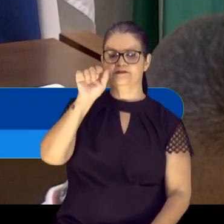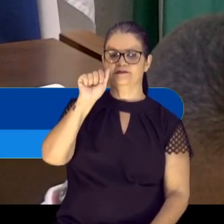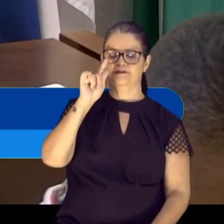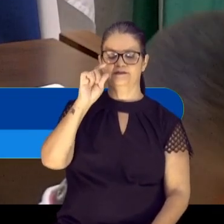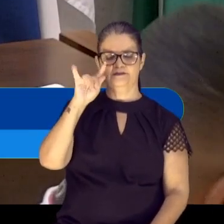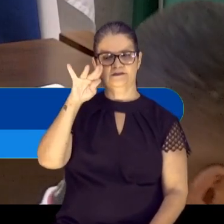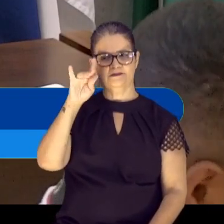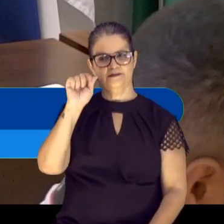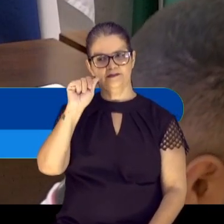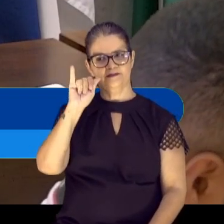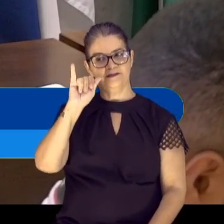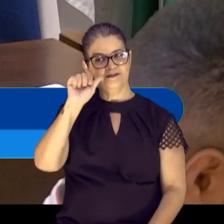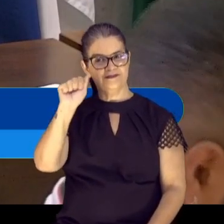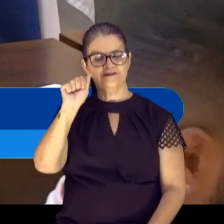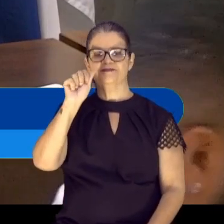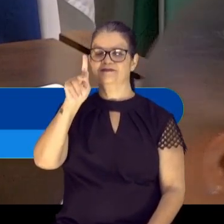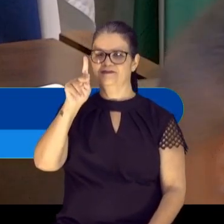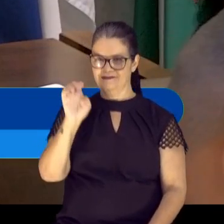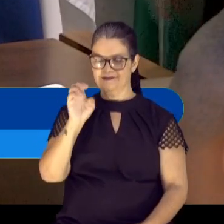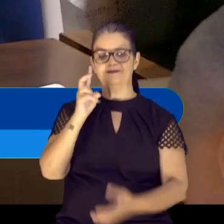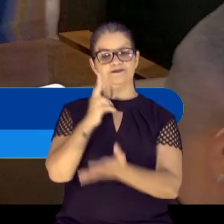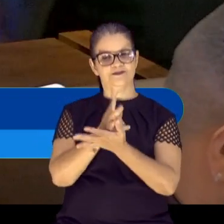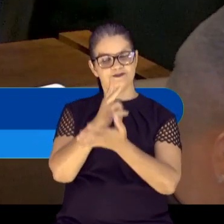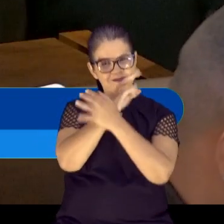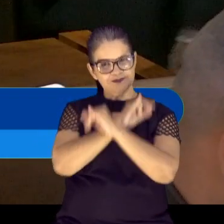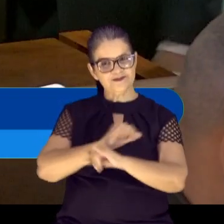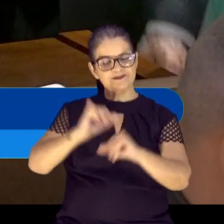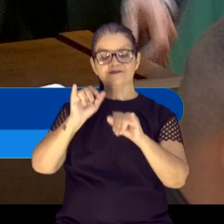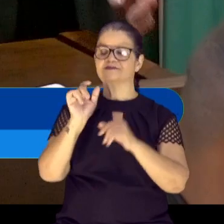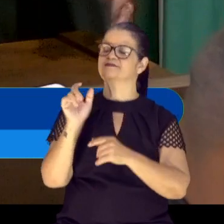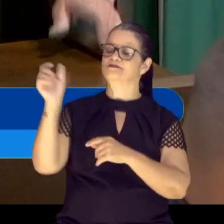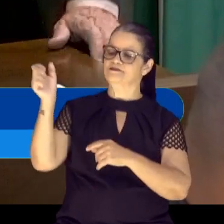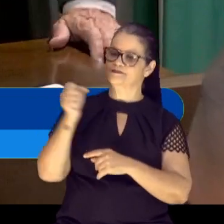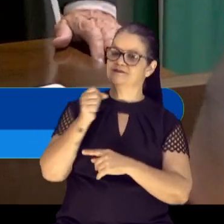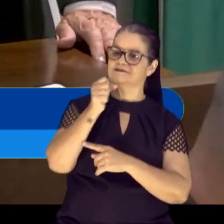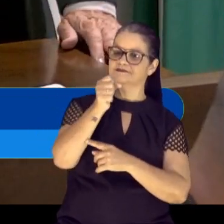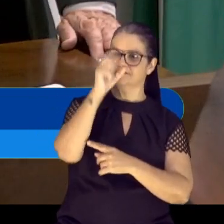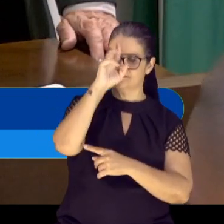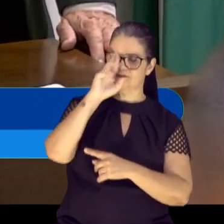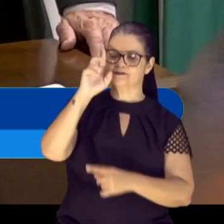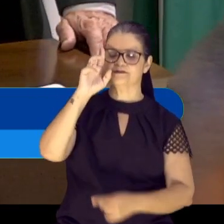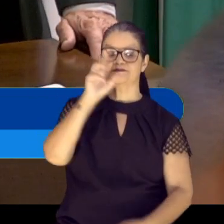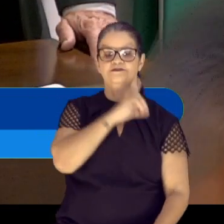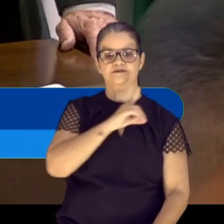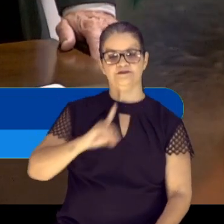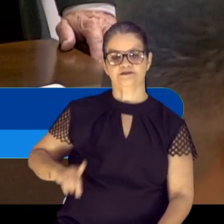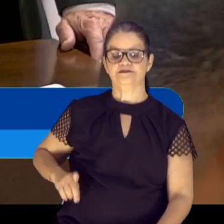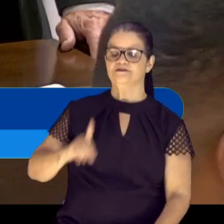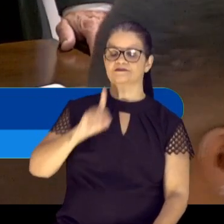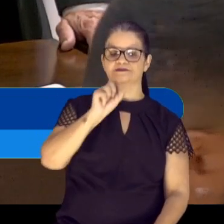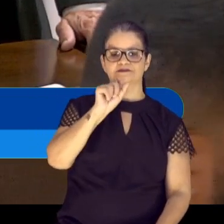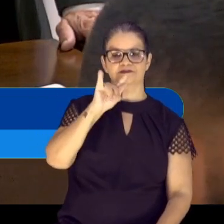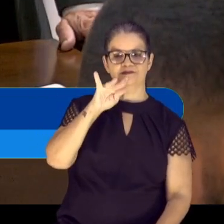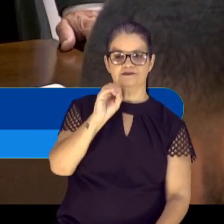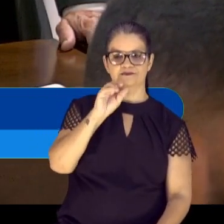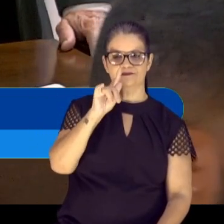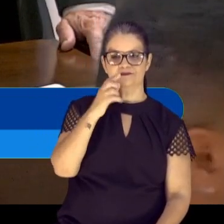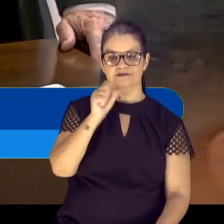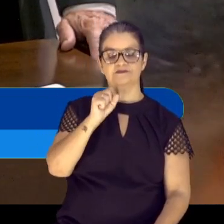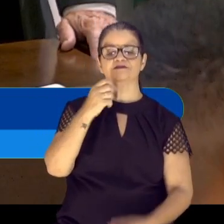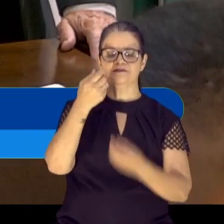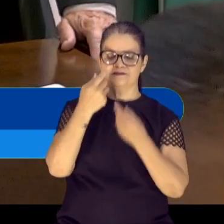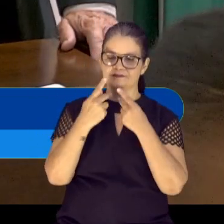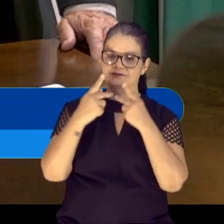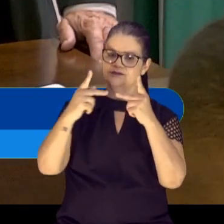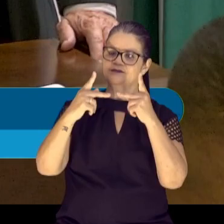youtube.com/@assembleiape. Dando continuidade, anunciamos a palavra do excelentíssimo senhor deputado Cilino Guedes para proferir